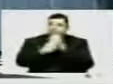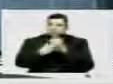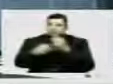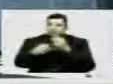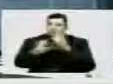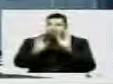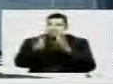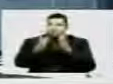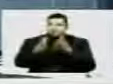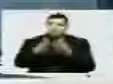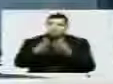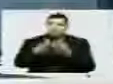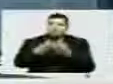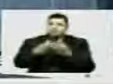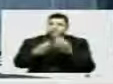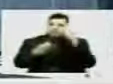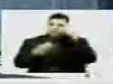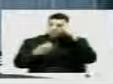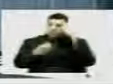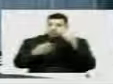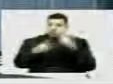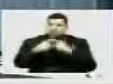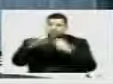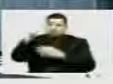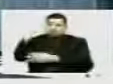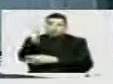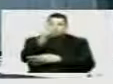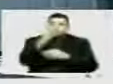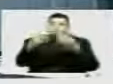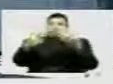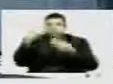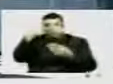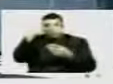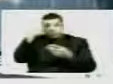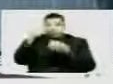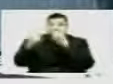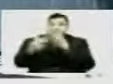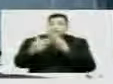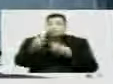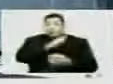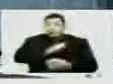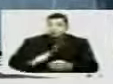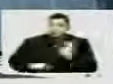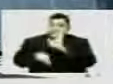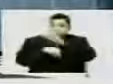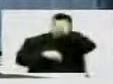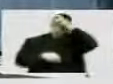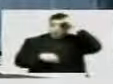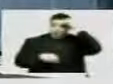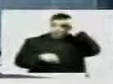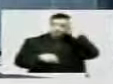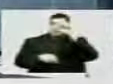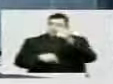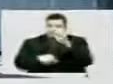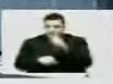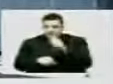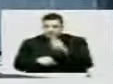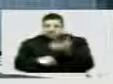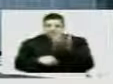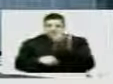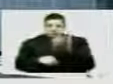orçamentária, ela já é uma ficção por natureza absoluta. O governador do estado do Amazonas terá,